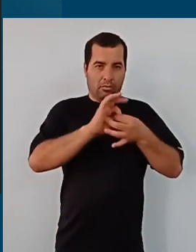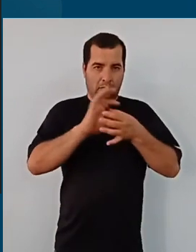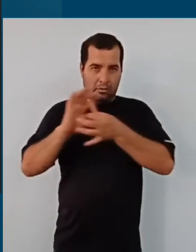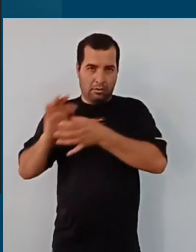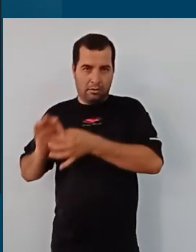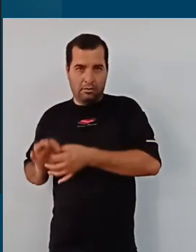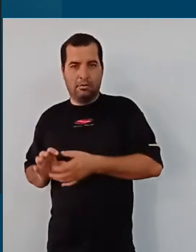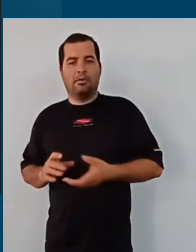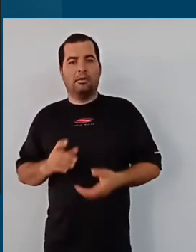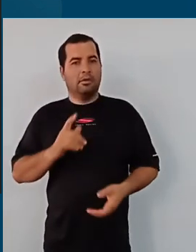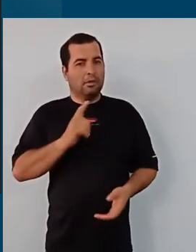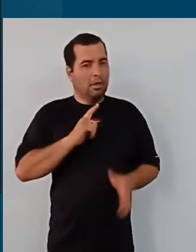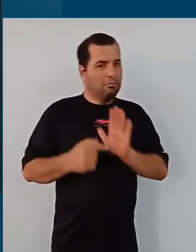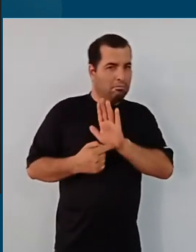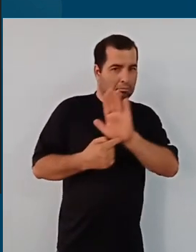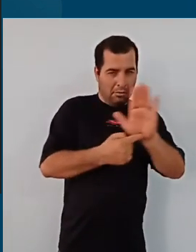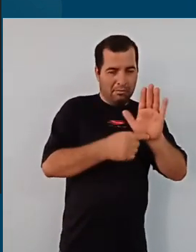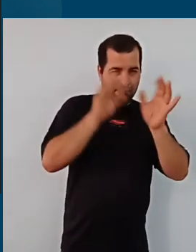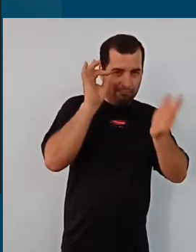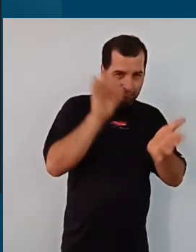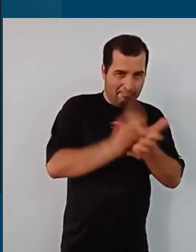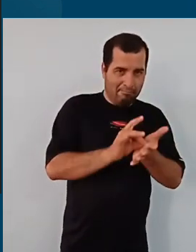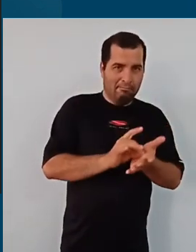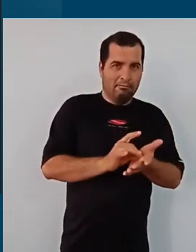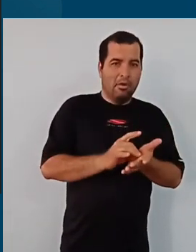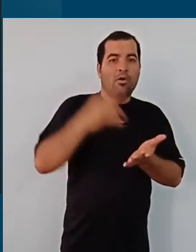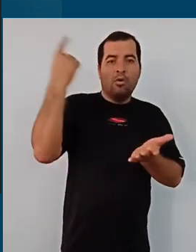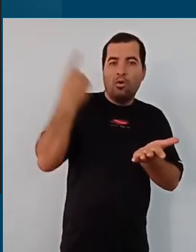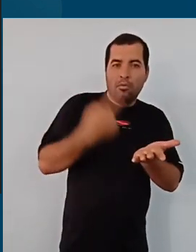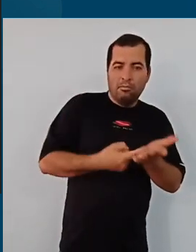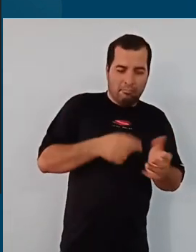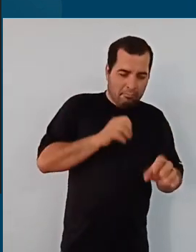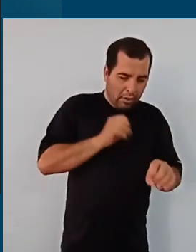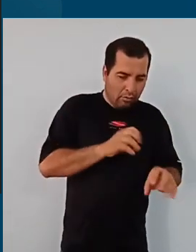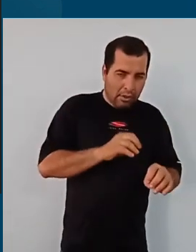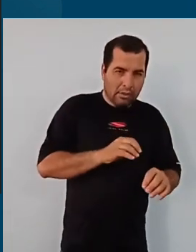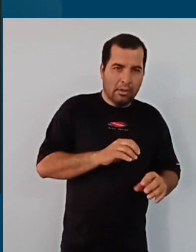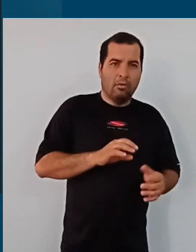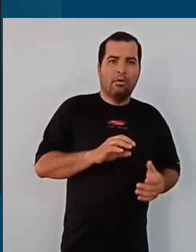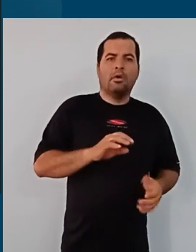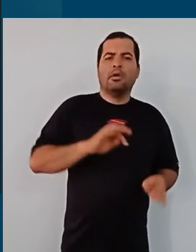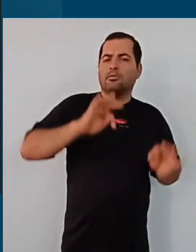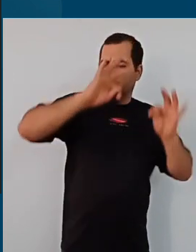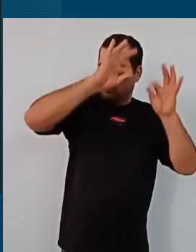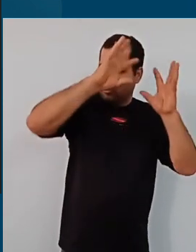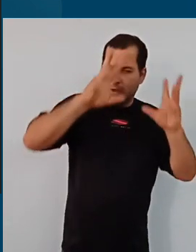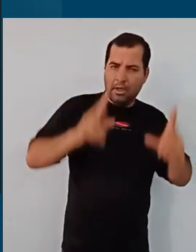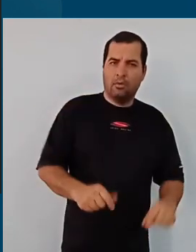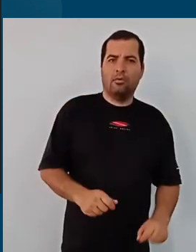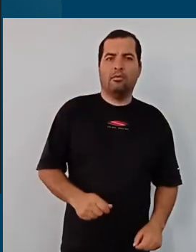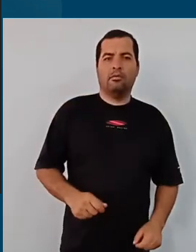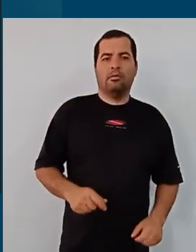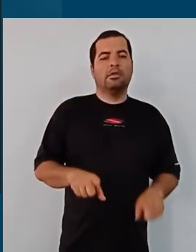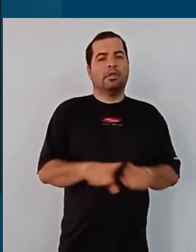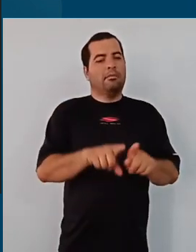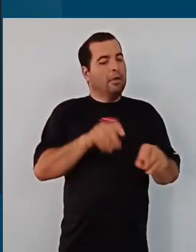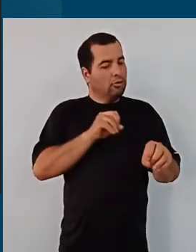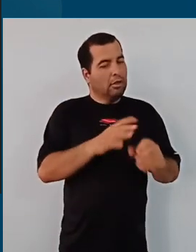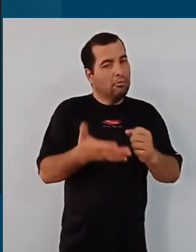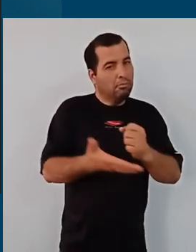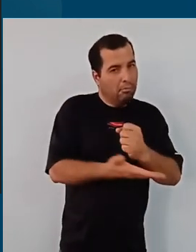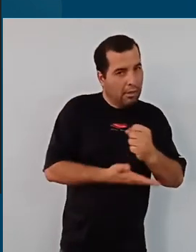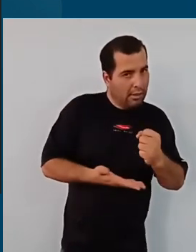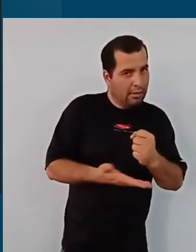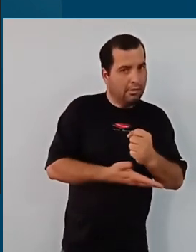BNCC afirma de maneira explícita o seu compromisso com a educação integral. Reconhece, assim, que a educação básica deve visar